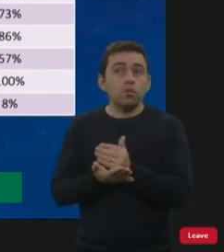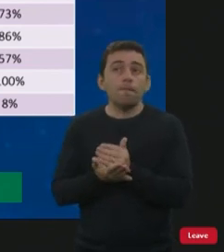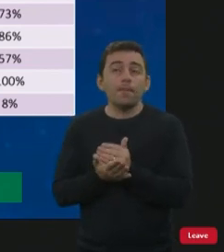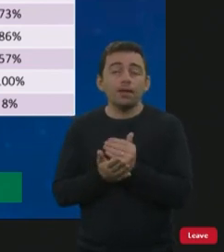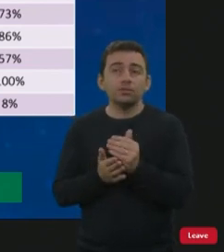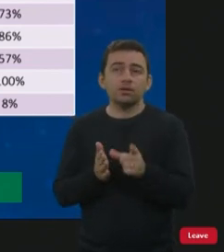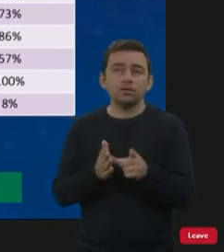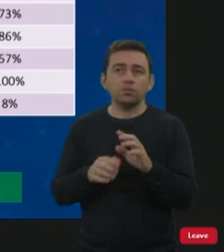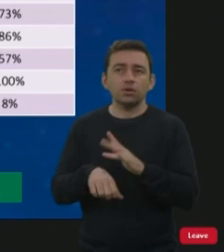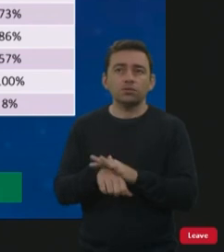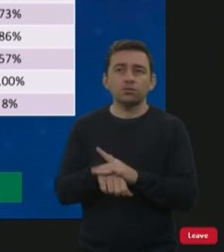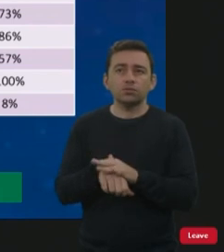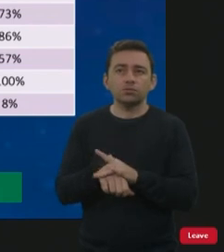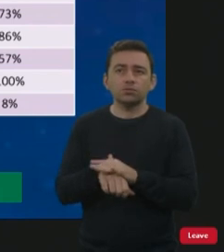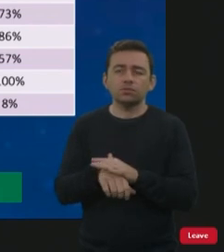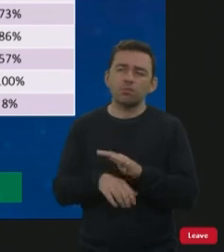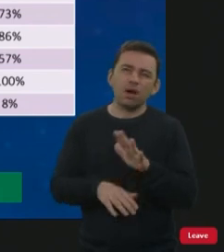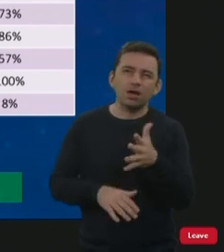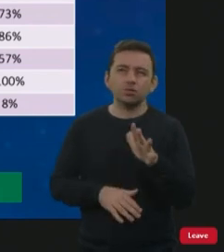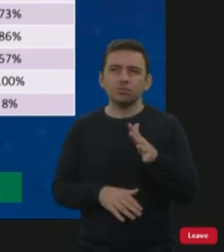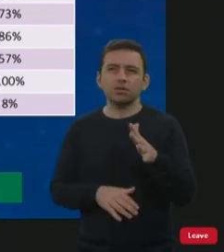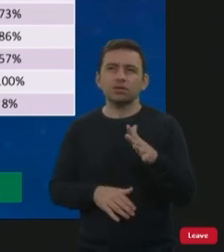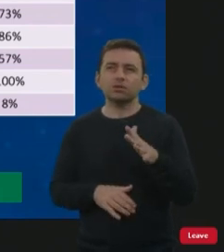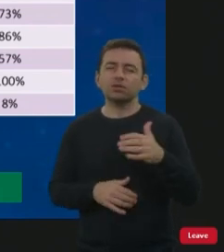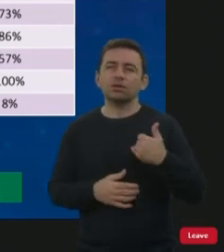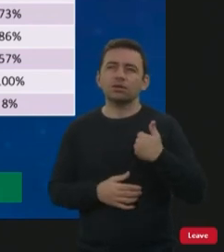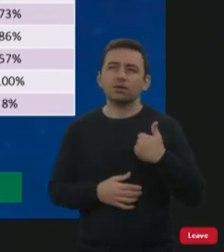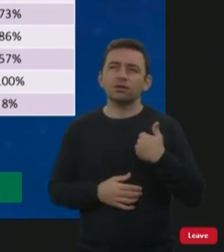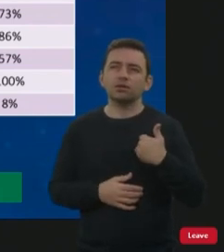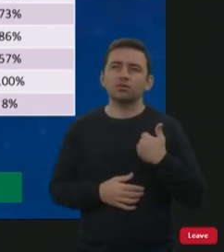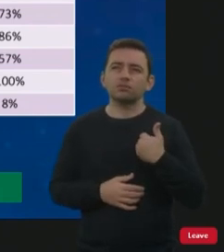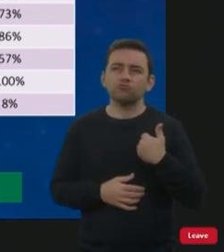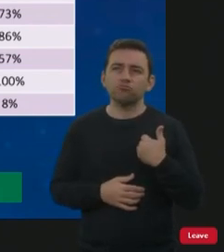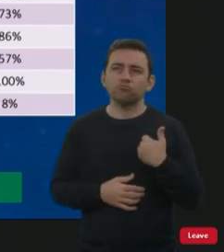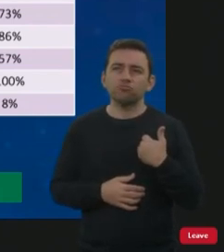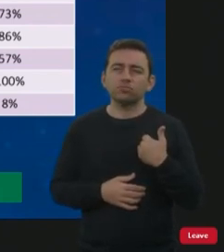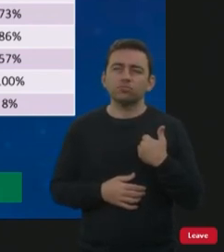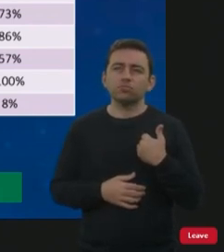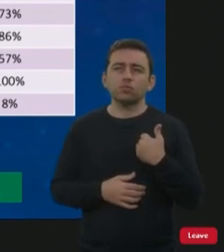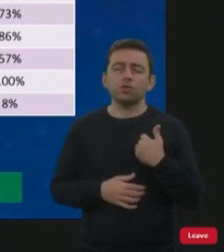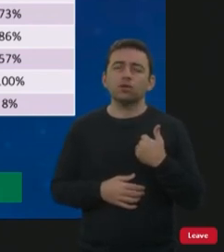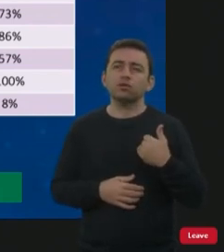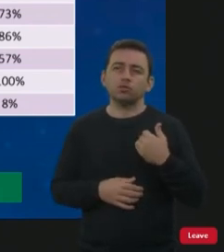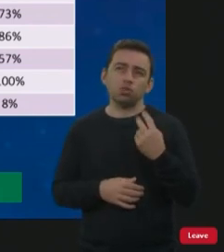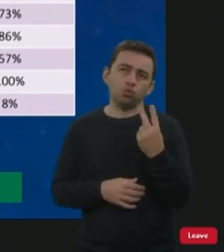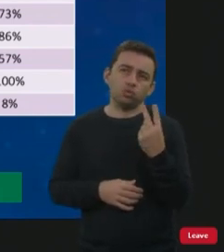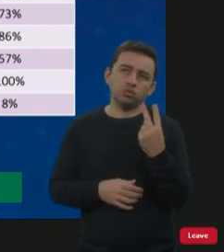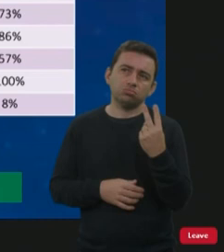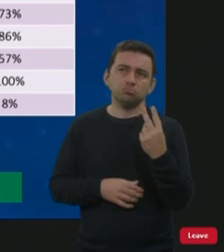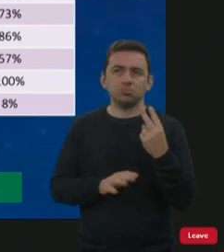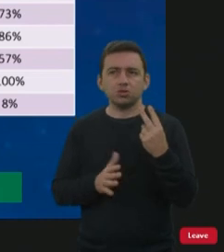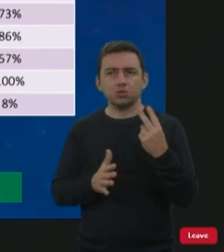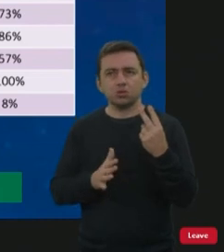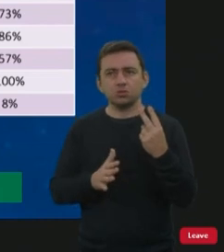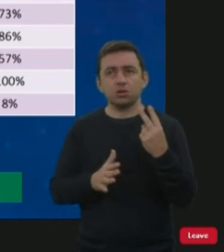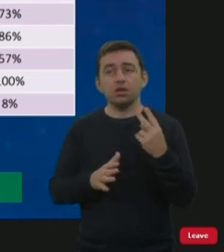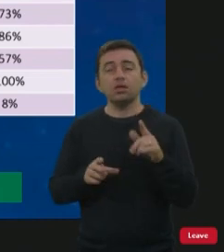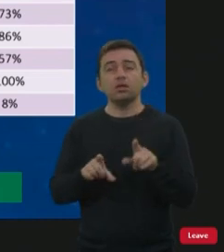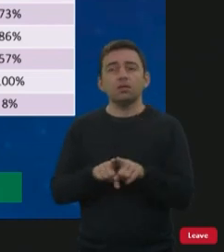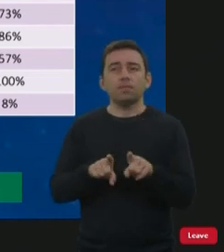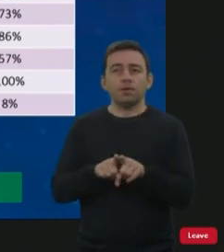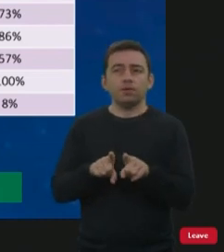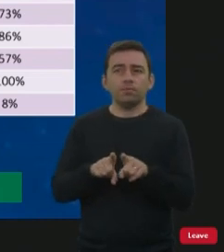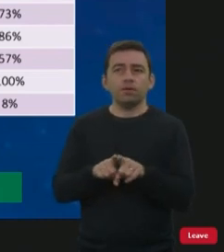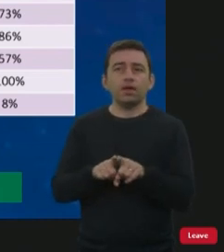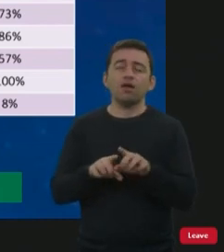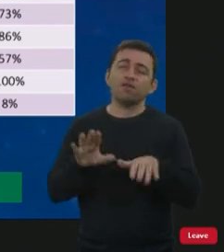a mediana de início de sintomas é só lá para o segundo ano de vida, né? E, às vezes, a gente já consegue